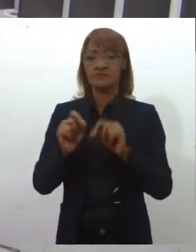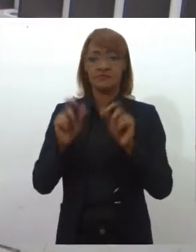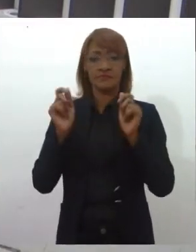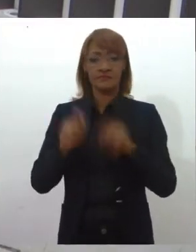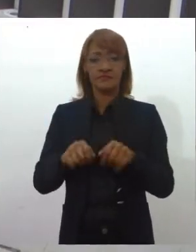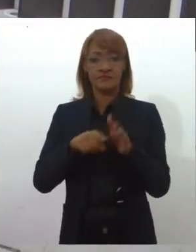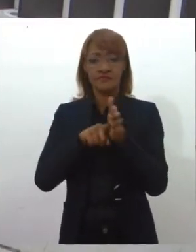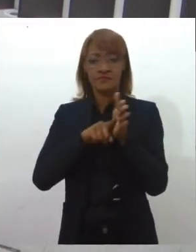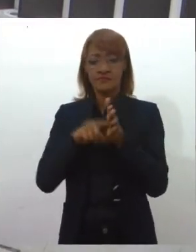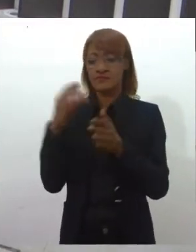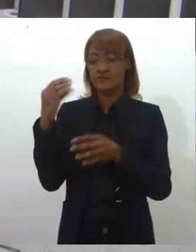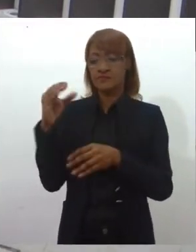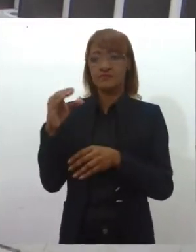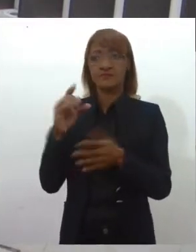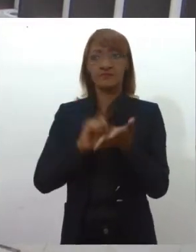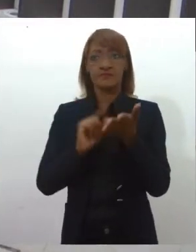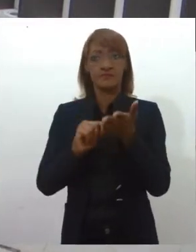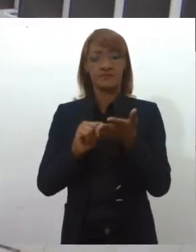científica sergipana.